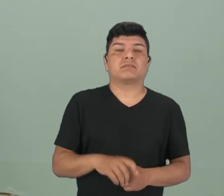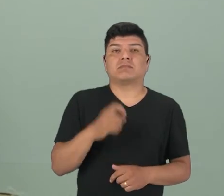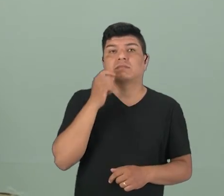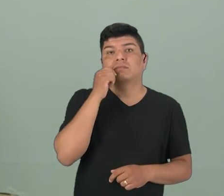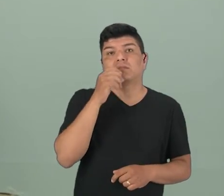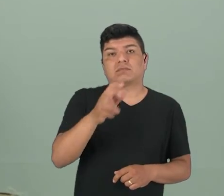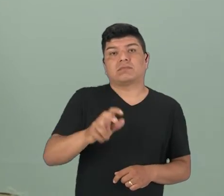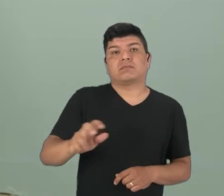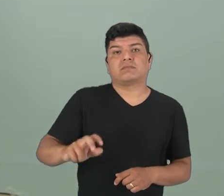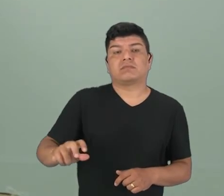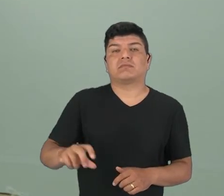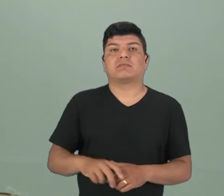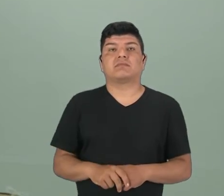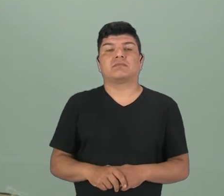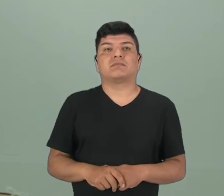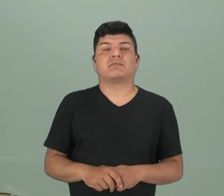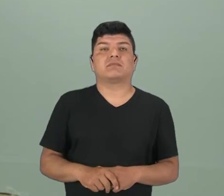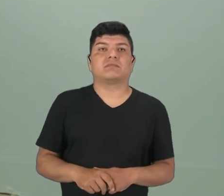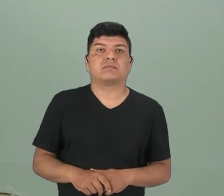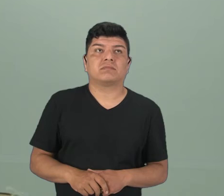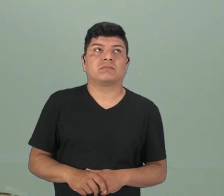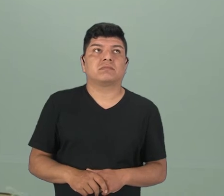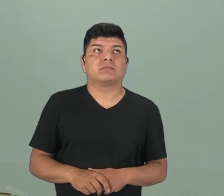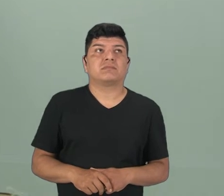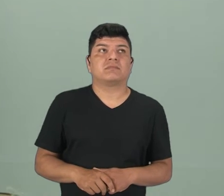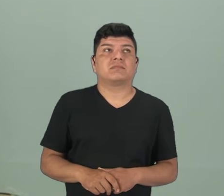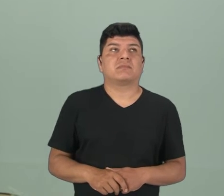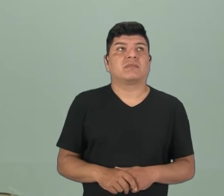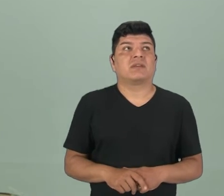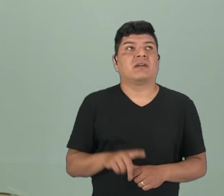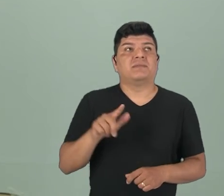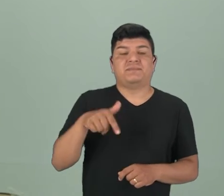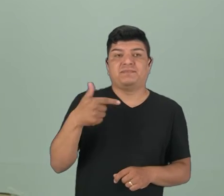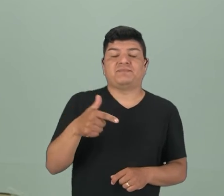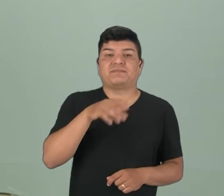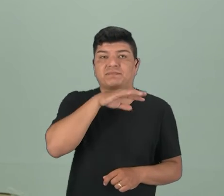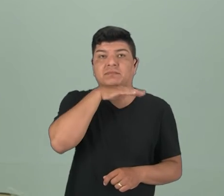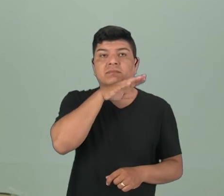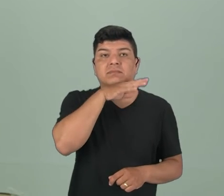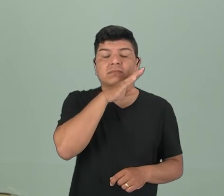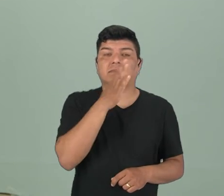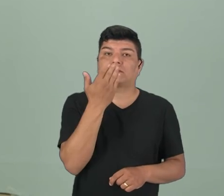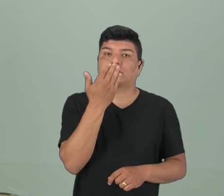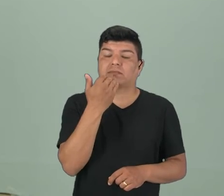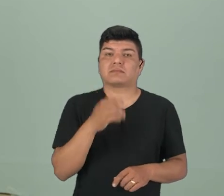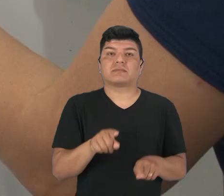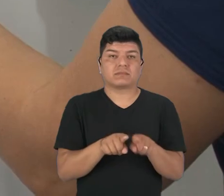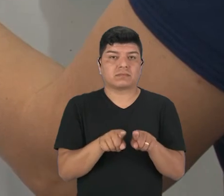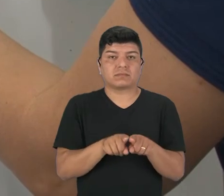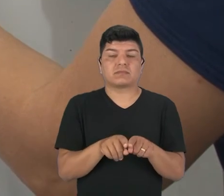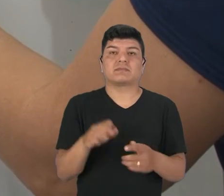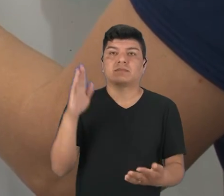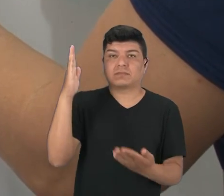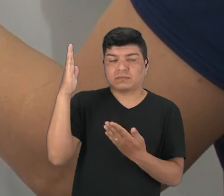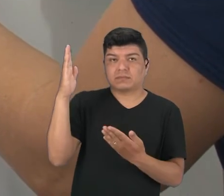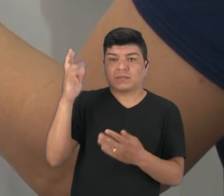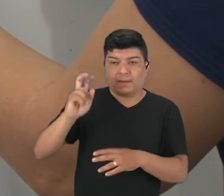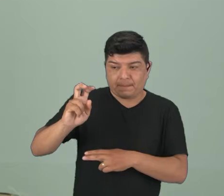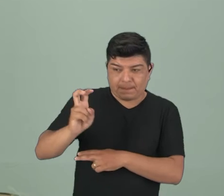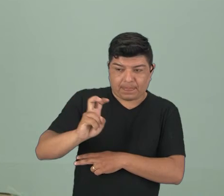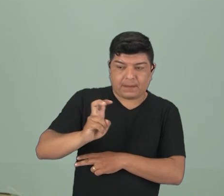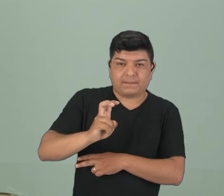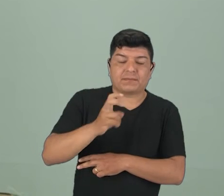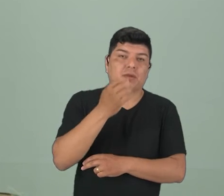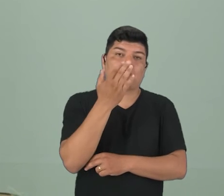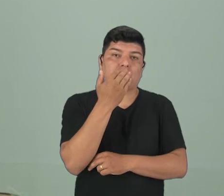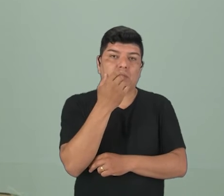rato, né, ele já vai ter outro animal que se alimenta dele. cobra se alimenta